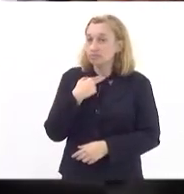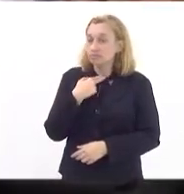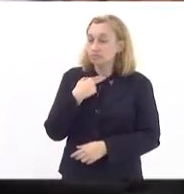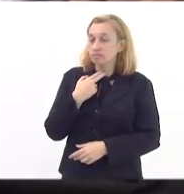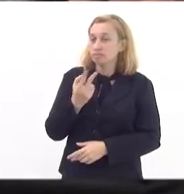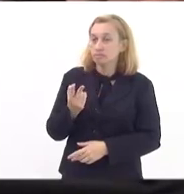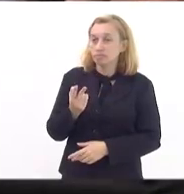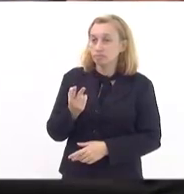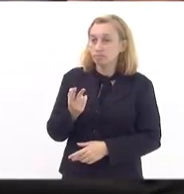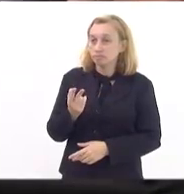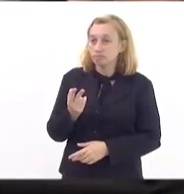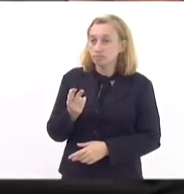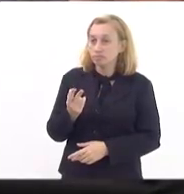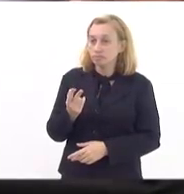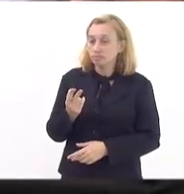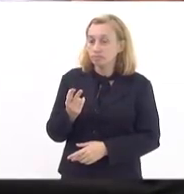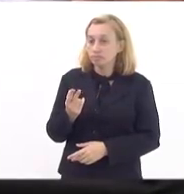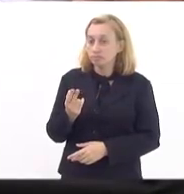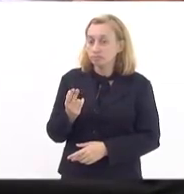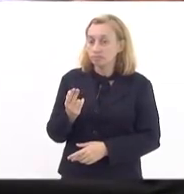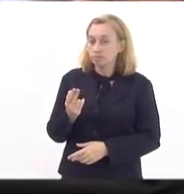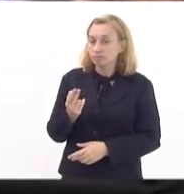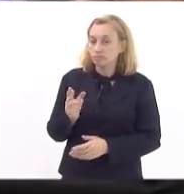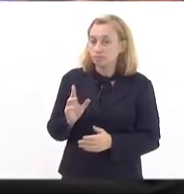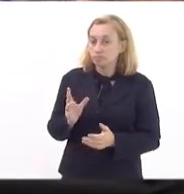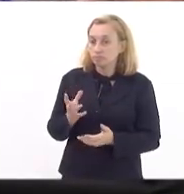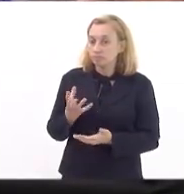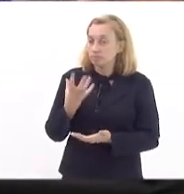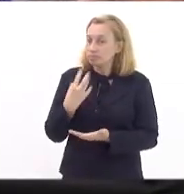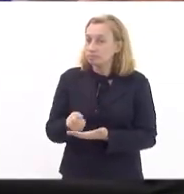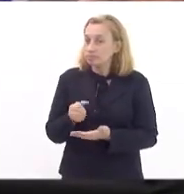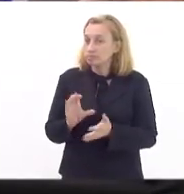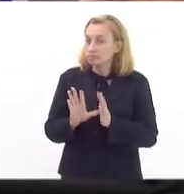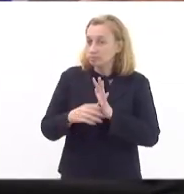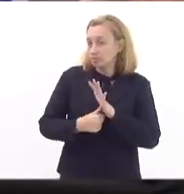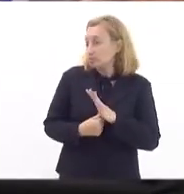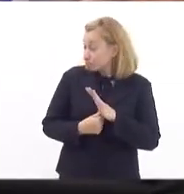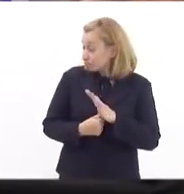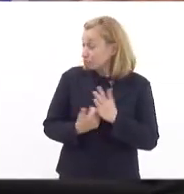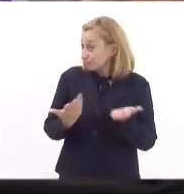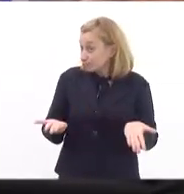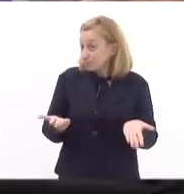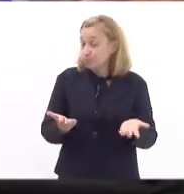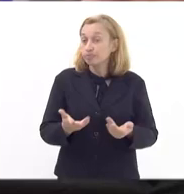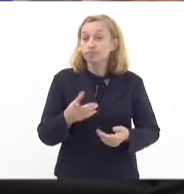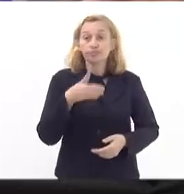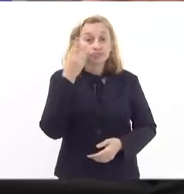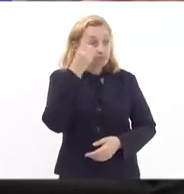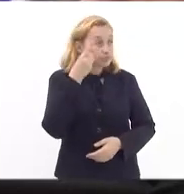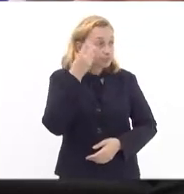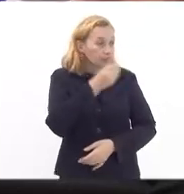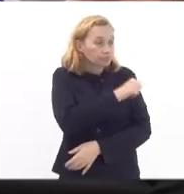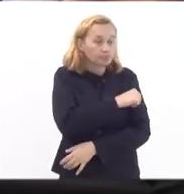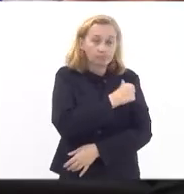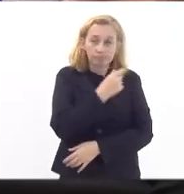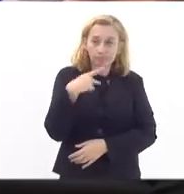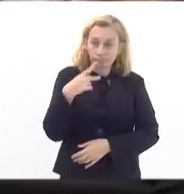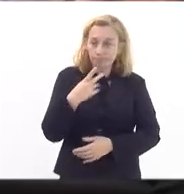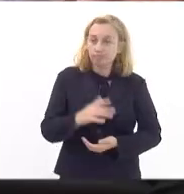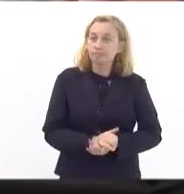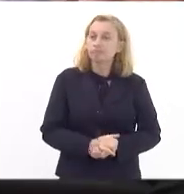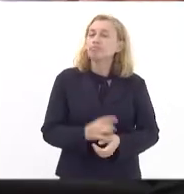olhar né qualquer tipo de preocupação com controle e muito menos comprar com bem colocou aqui a deputada enfermeira Rejane